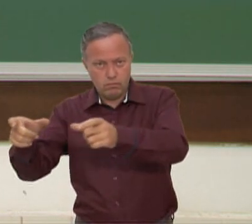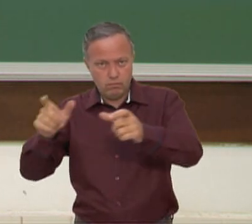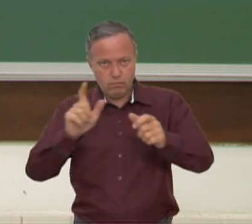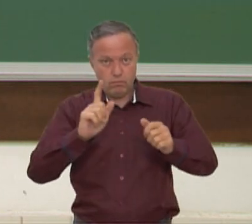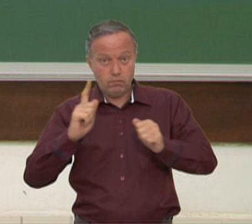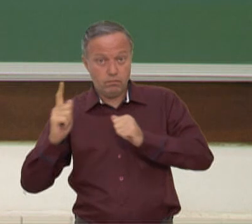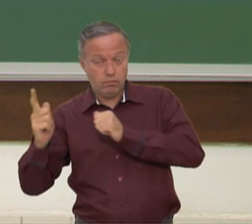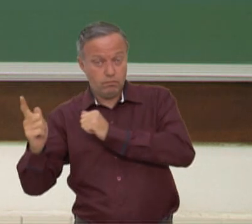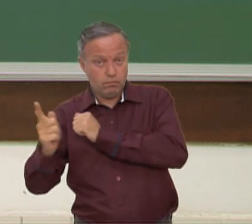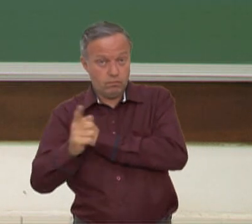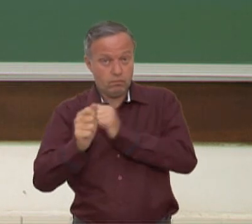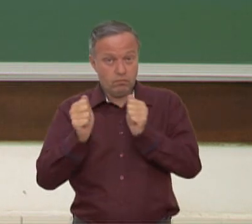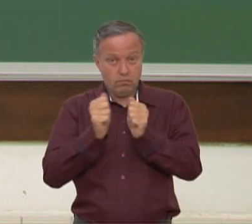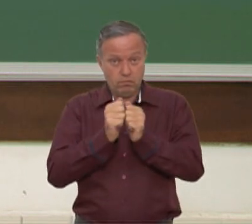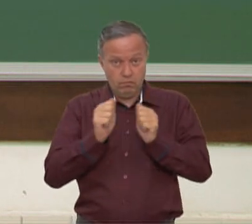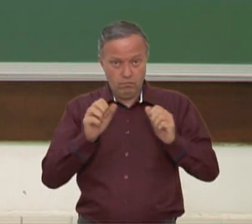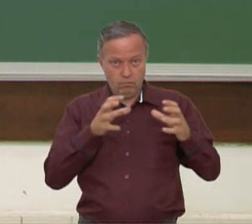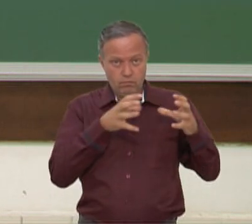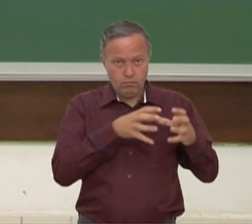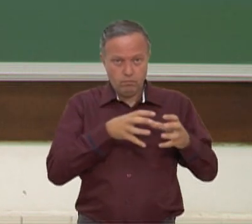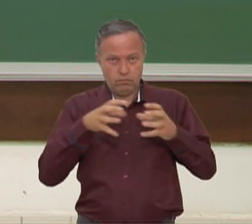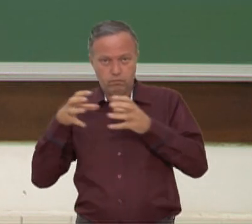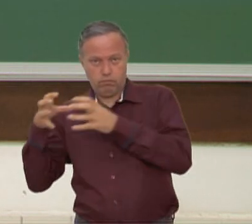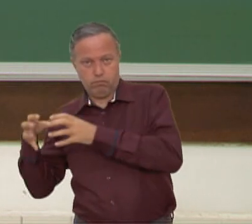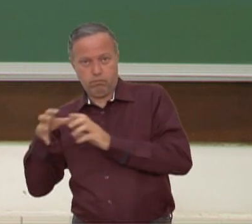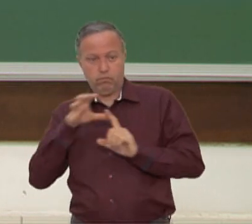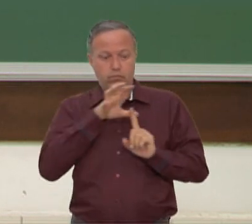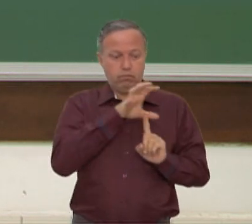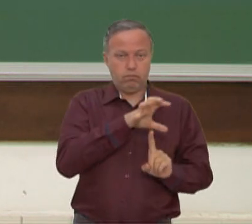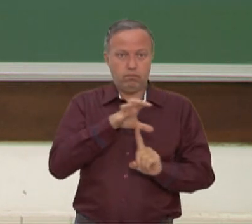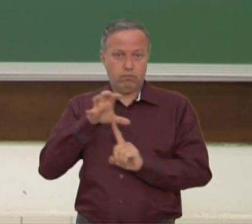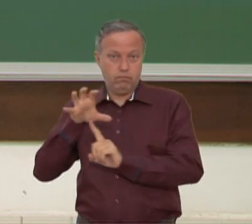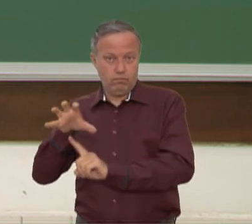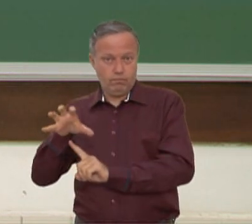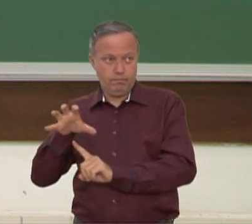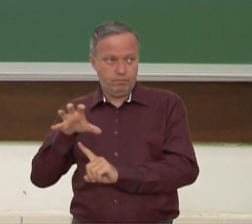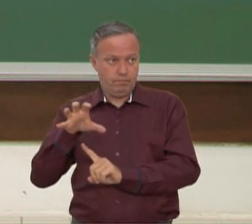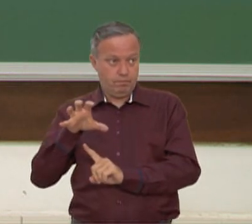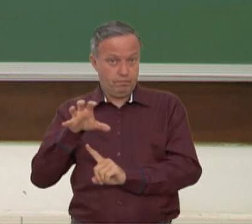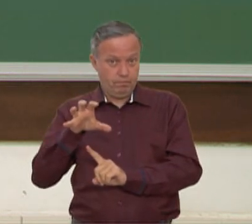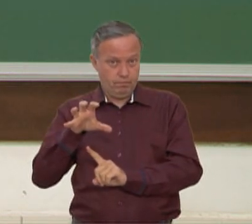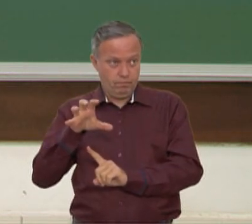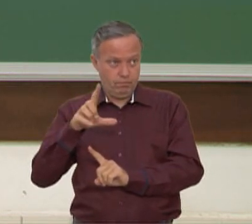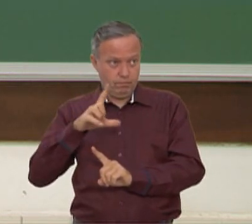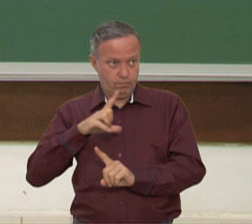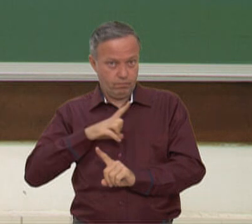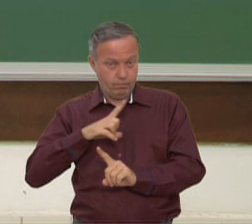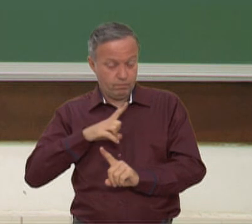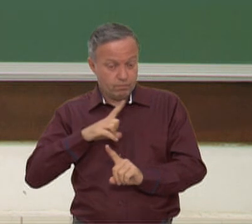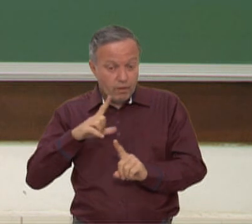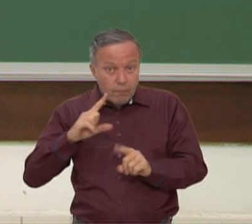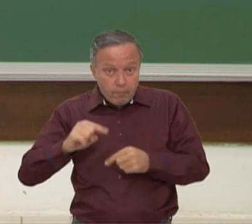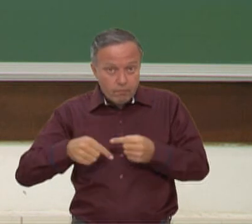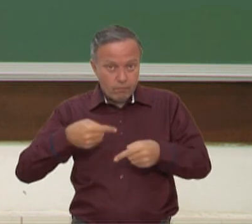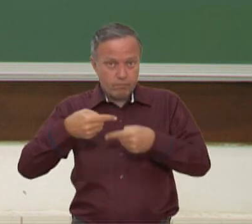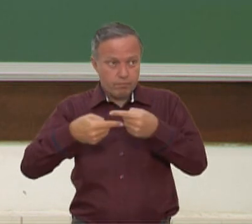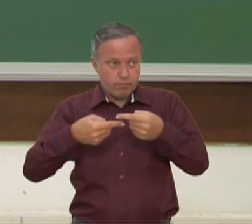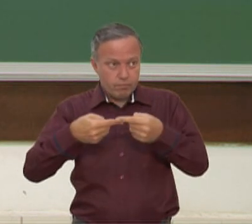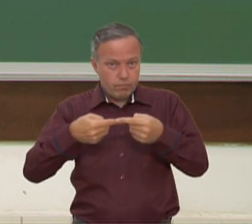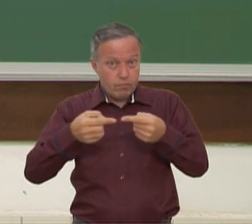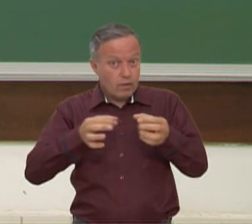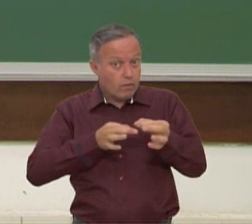polos de influência, né? Polos de influência econômica. Então, daí nós temos essas polarizações e aí nós temos